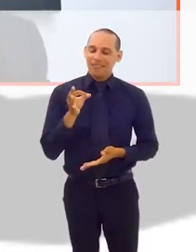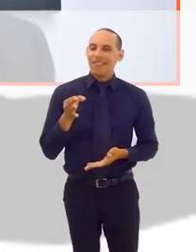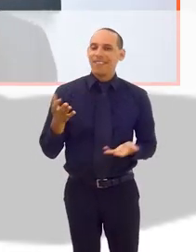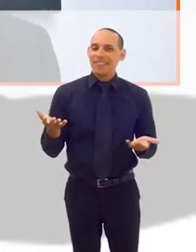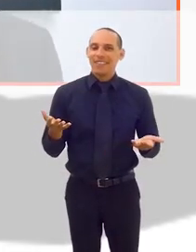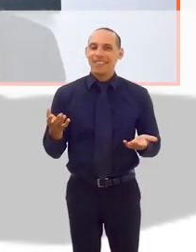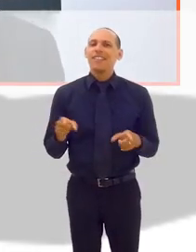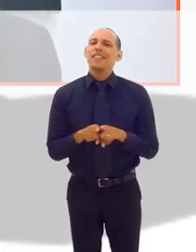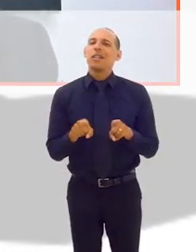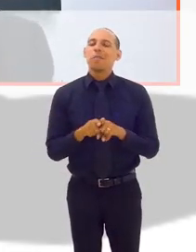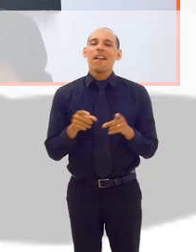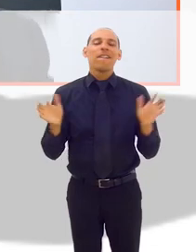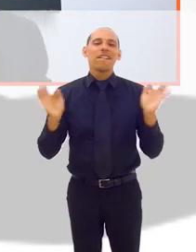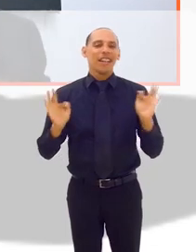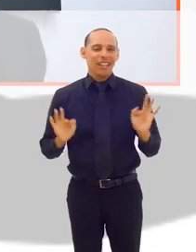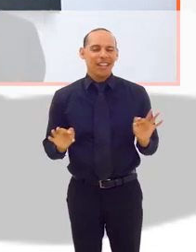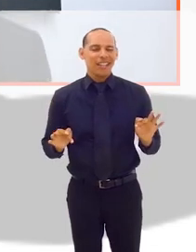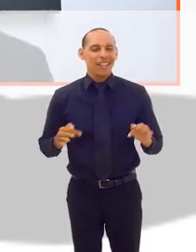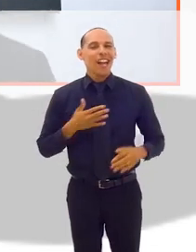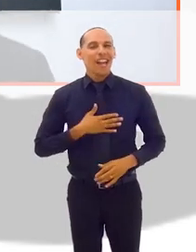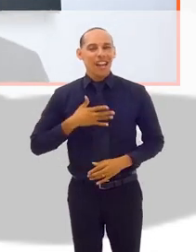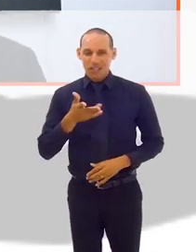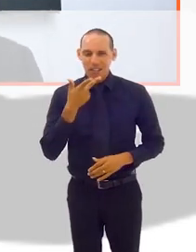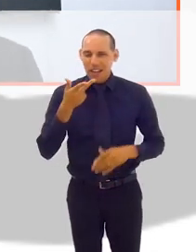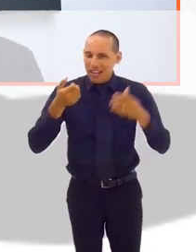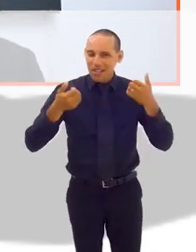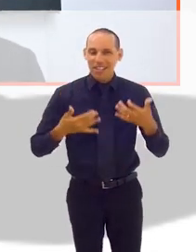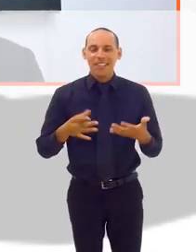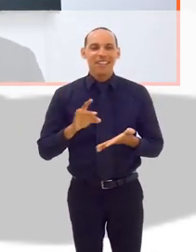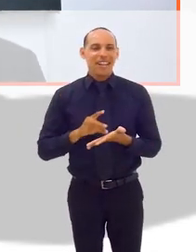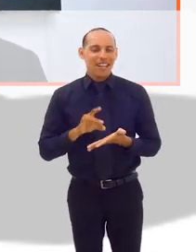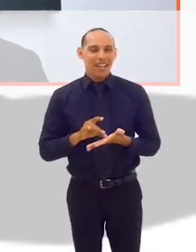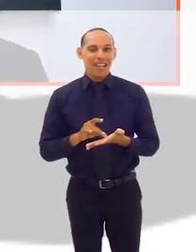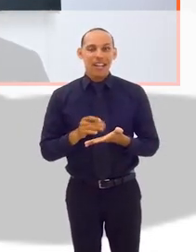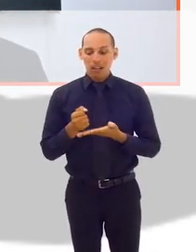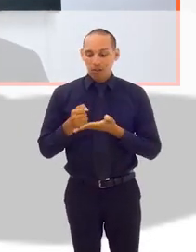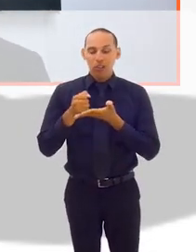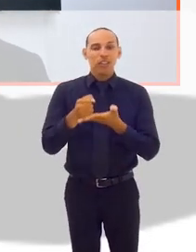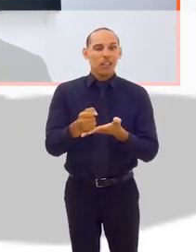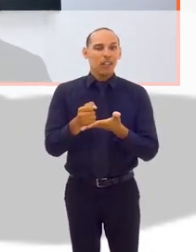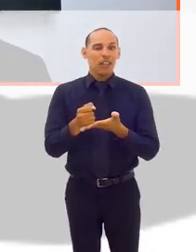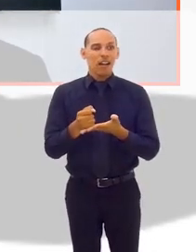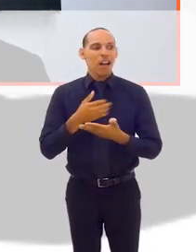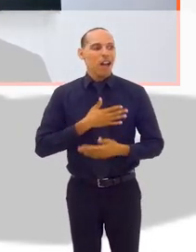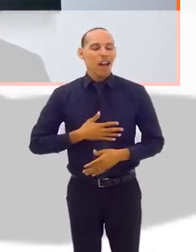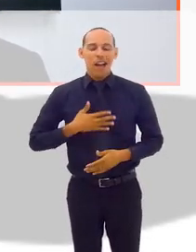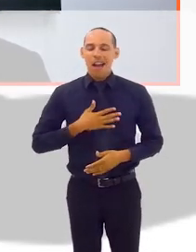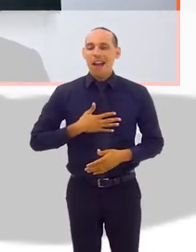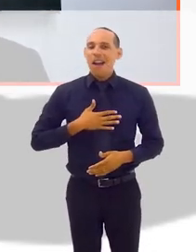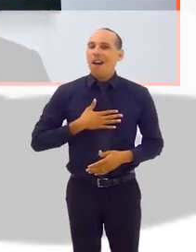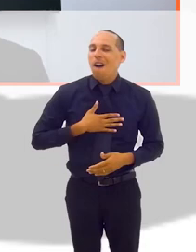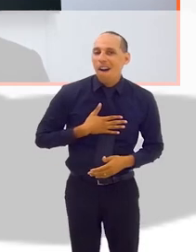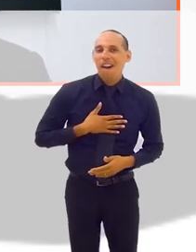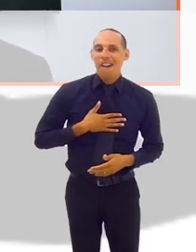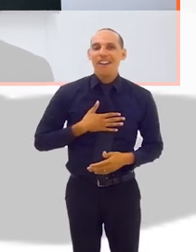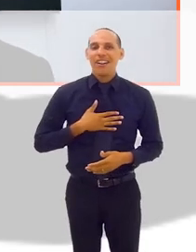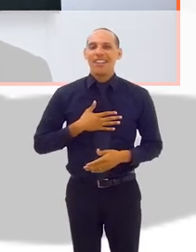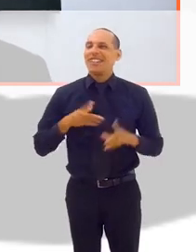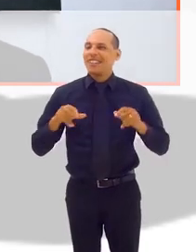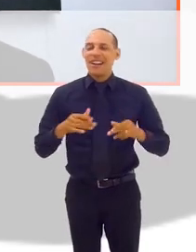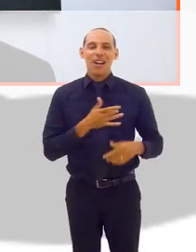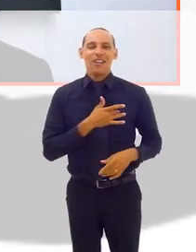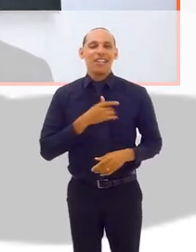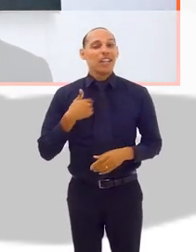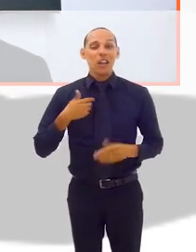né? É, começou. E também ficava feliz e grata, que foi o que você falou, né? A doação gera uma gratidão em quem tem coração,